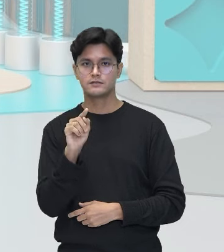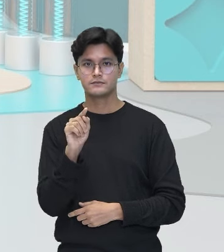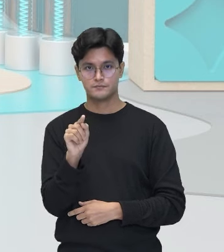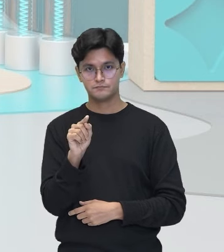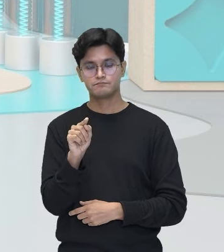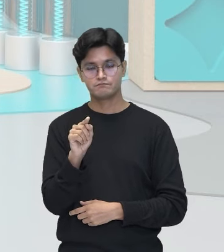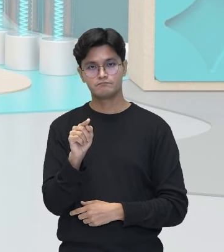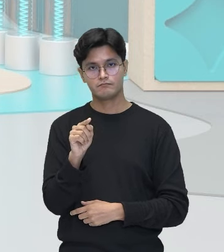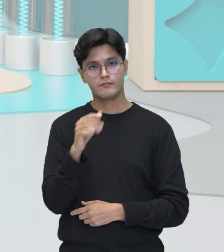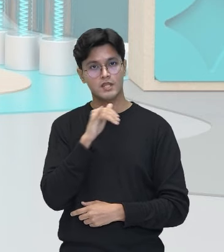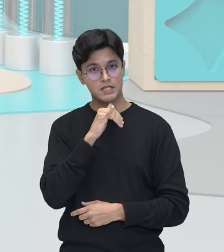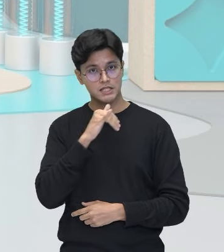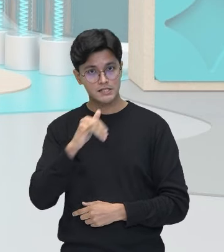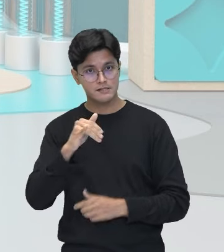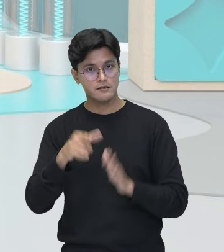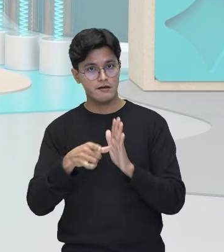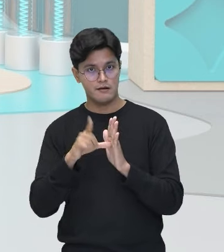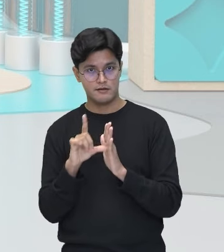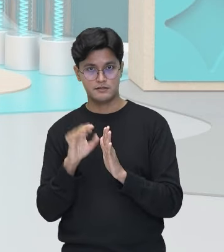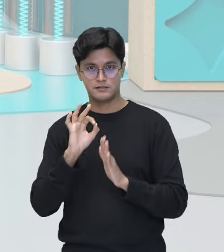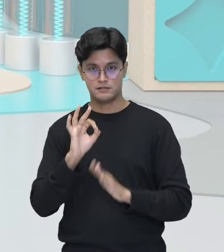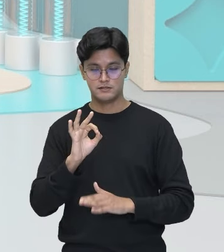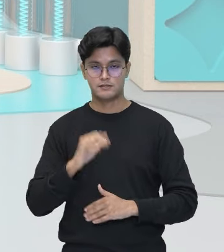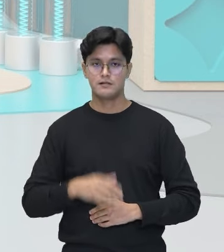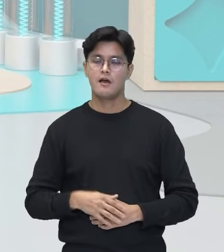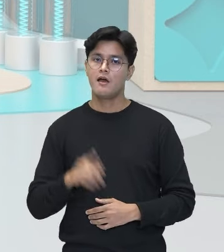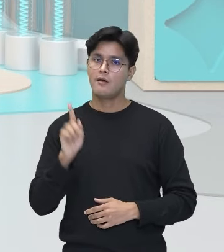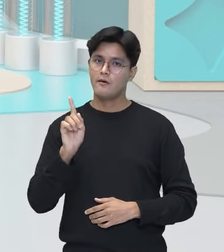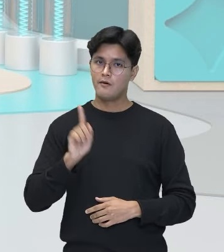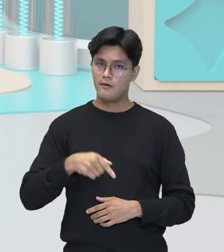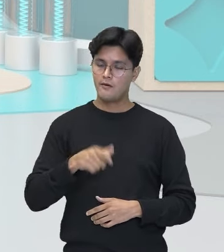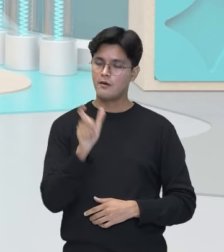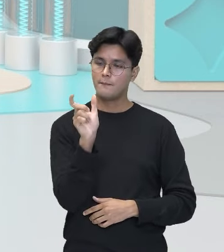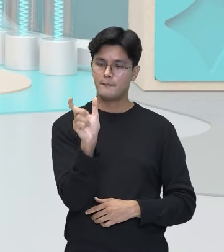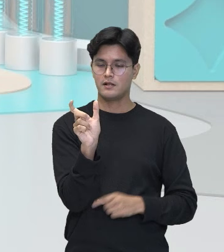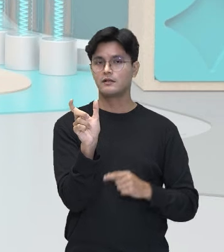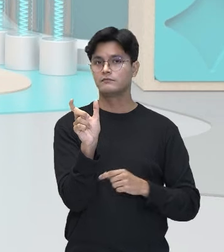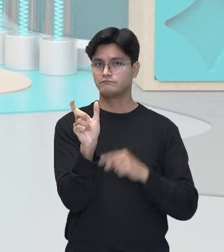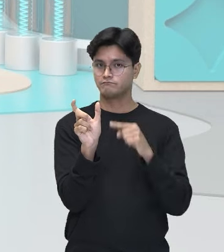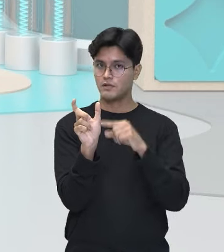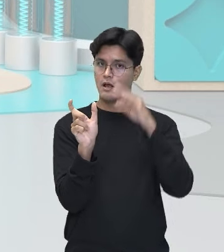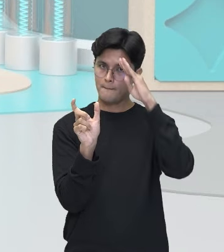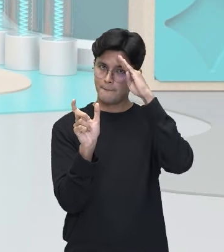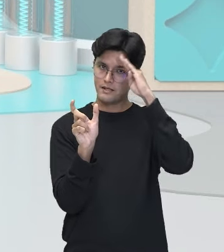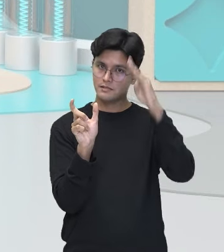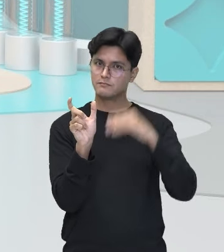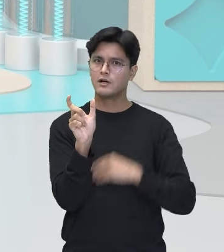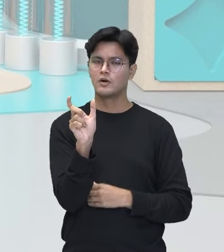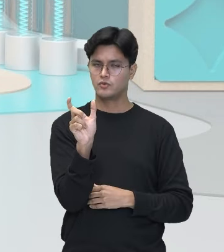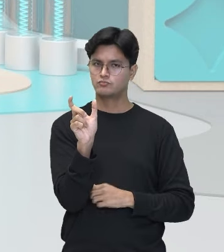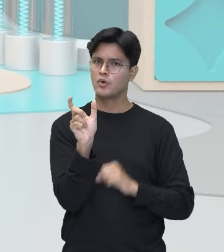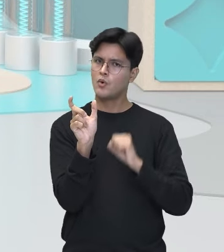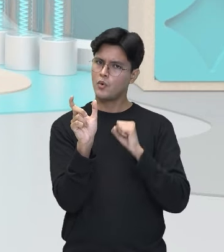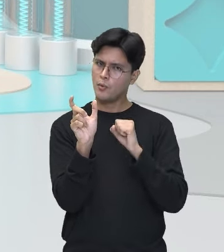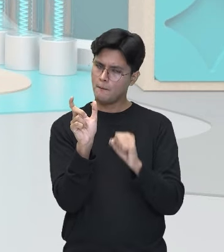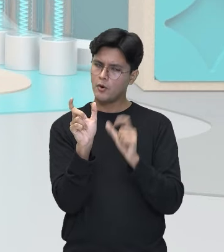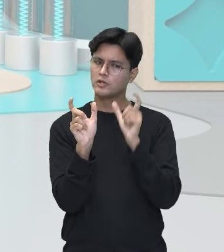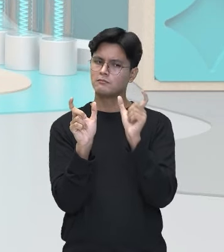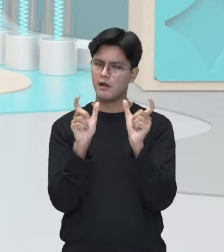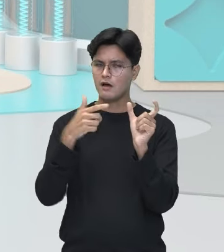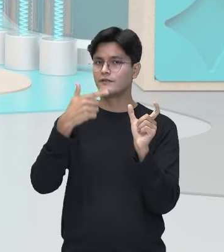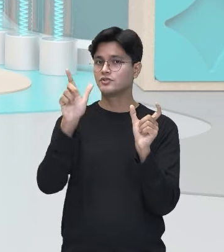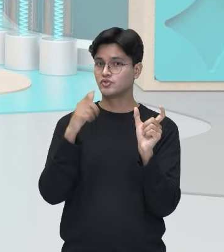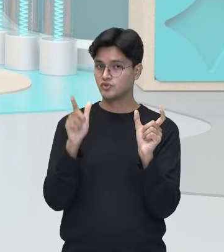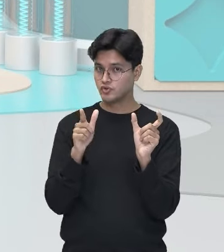antes. Predict. Esta é uma palavra. A raiz dela é essa. Eu posso formar outras palavras utilizando